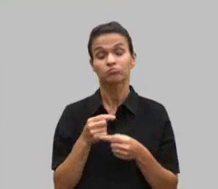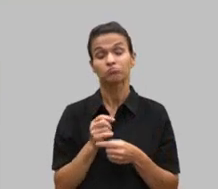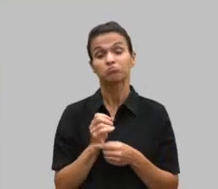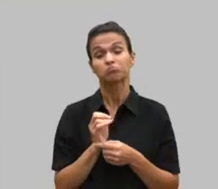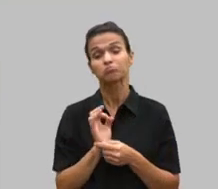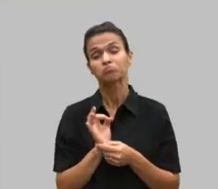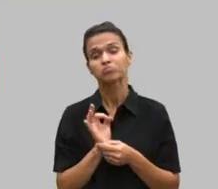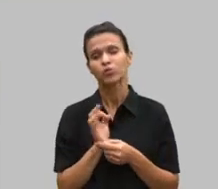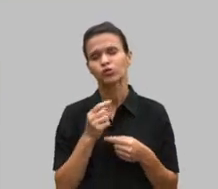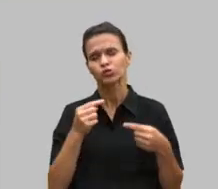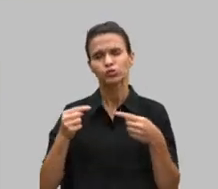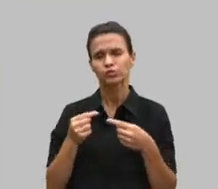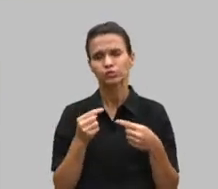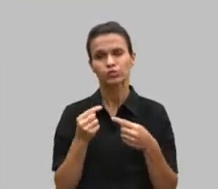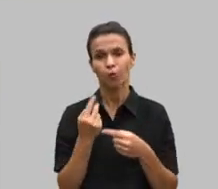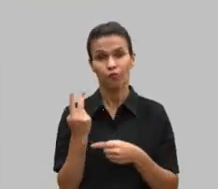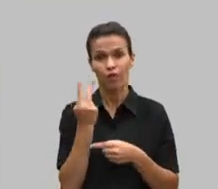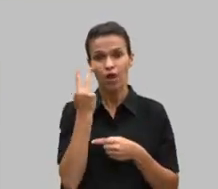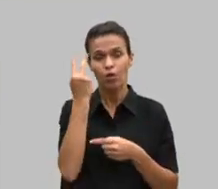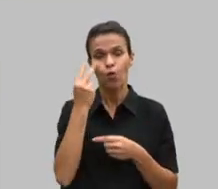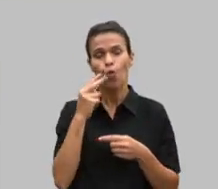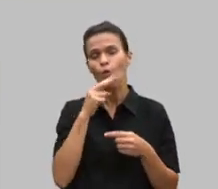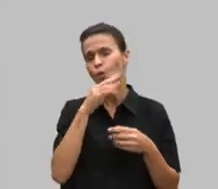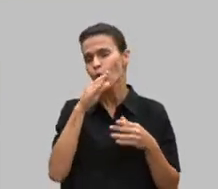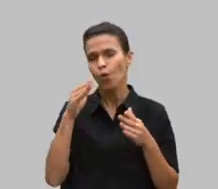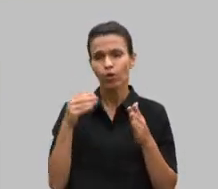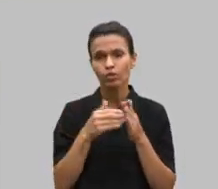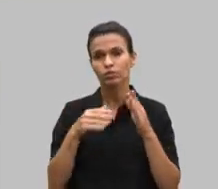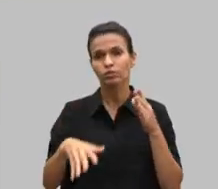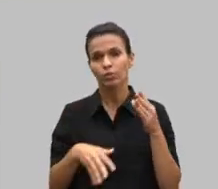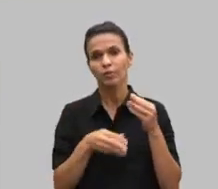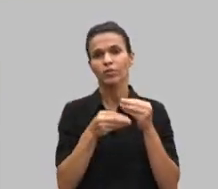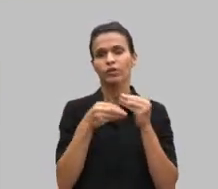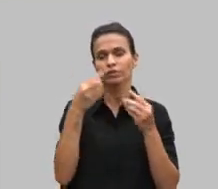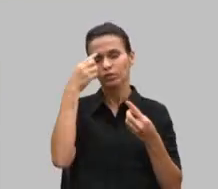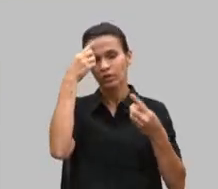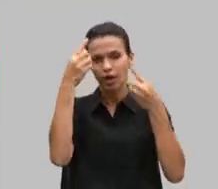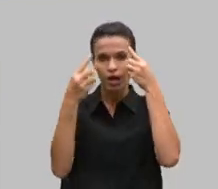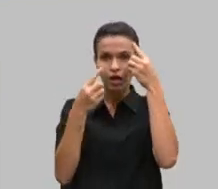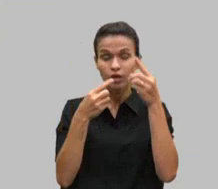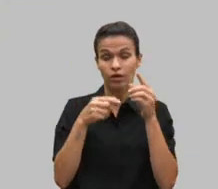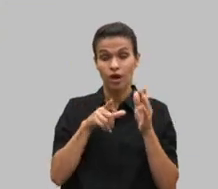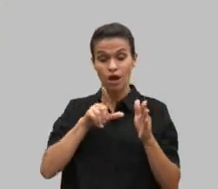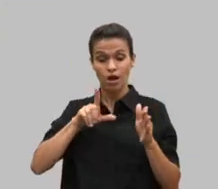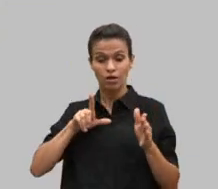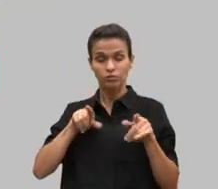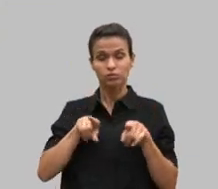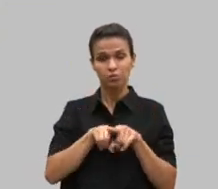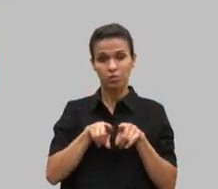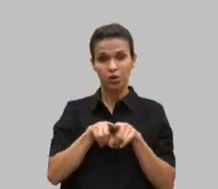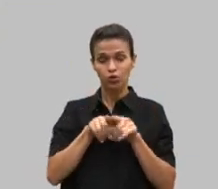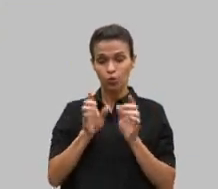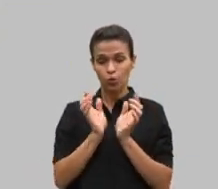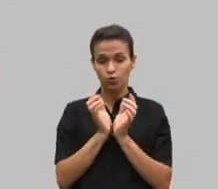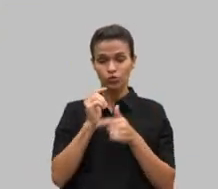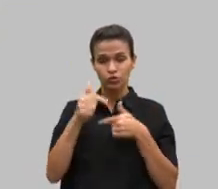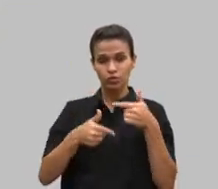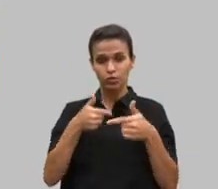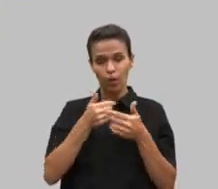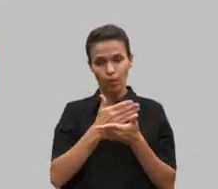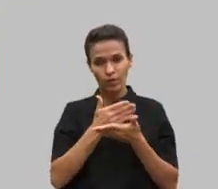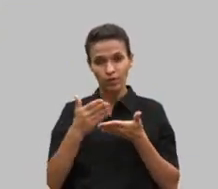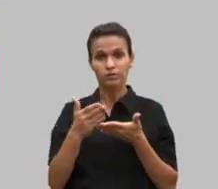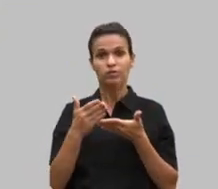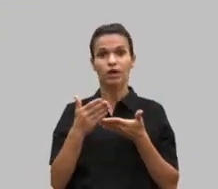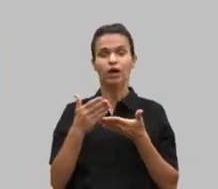discussão muito rica todos contribuíram bastante com ideias e até mesmo antes da nossa do nosso grupo de trabalho começar né